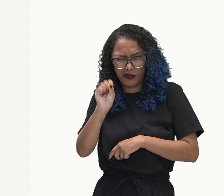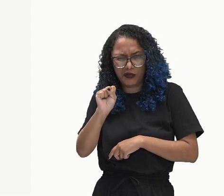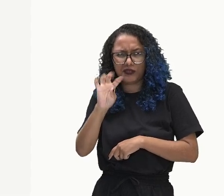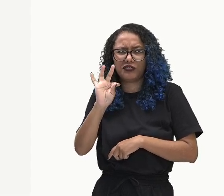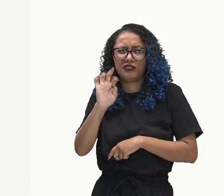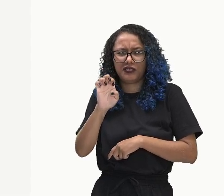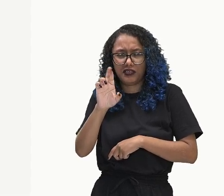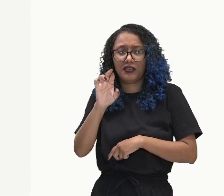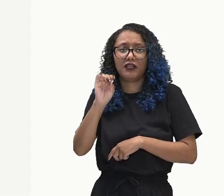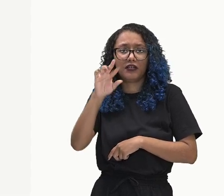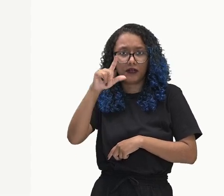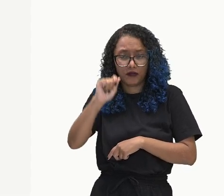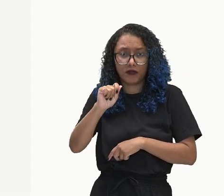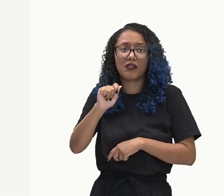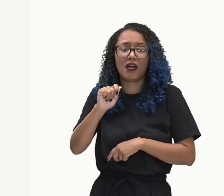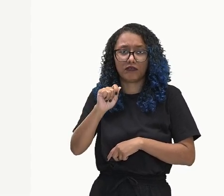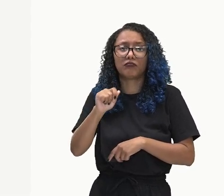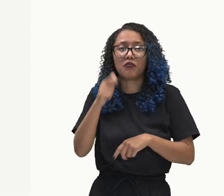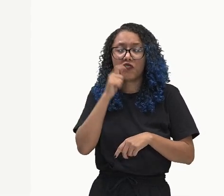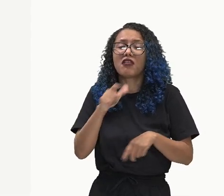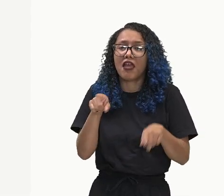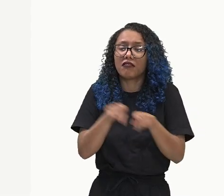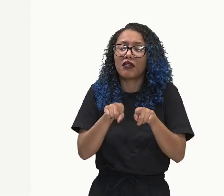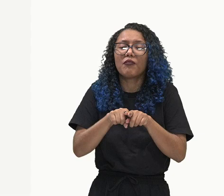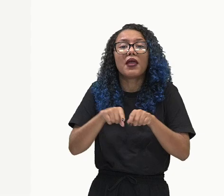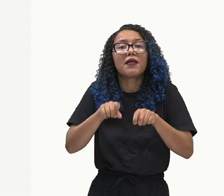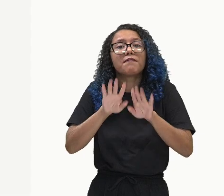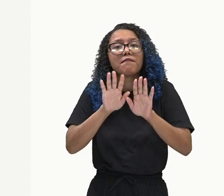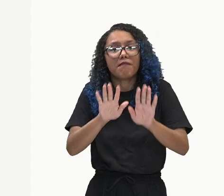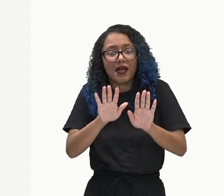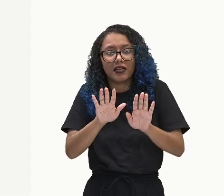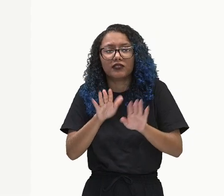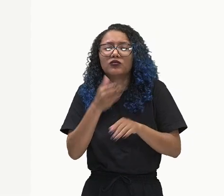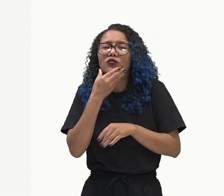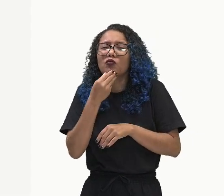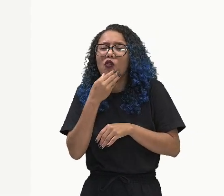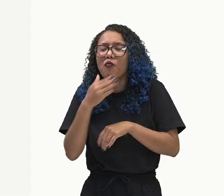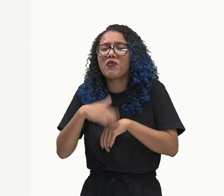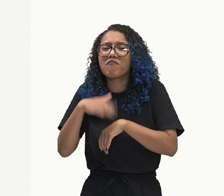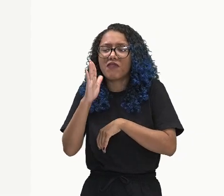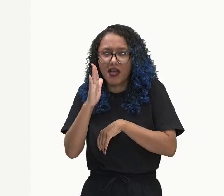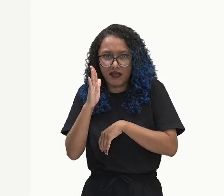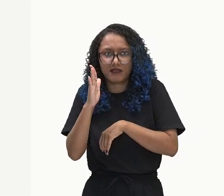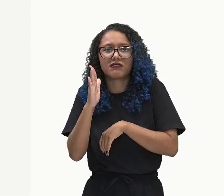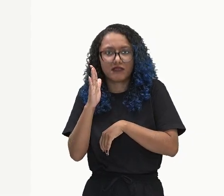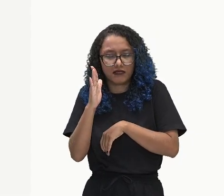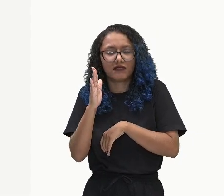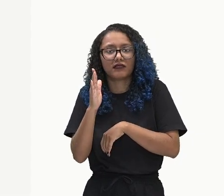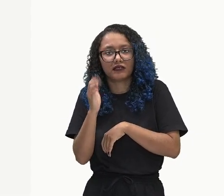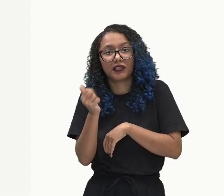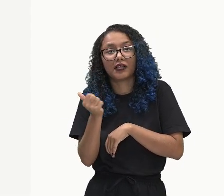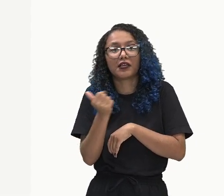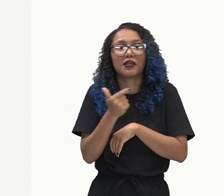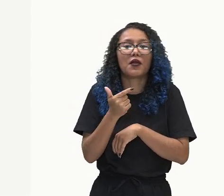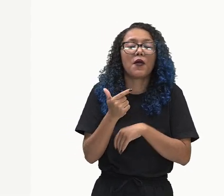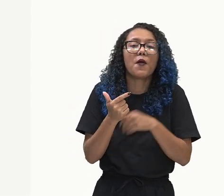de hormônios entre os sexos. Os mais evidentes no homem são a testosterona, e na mulher vai ser mais